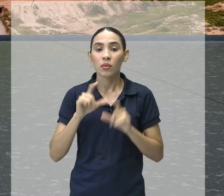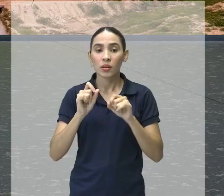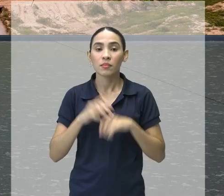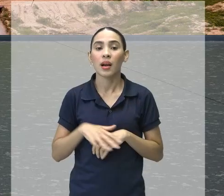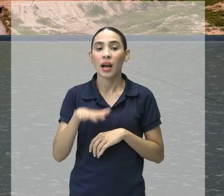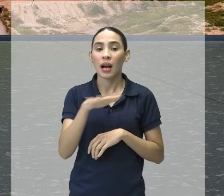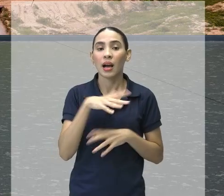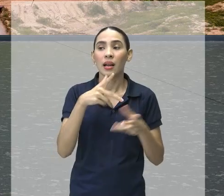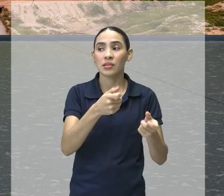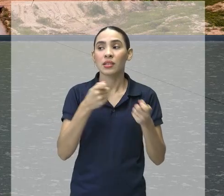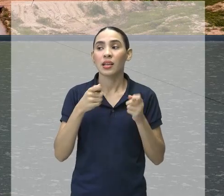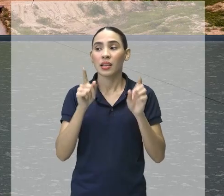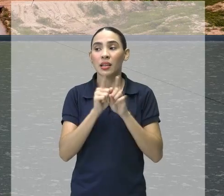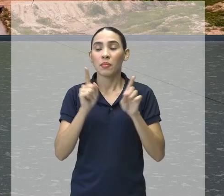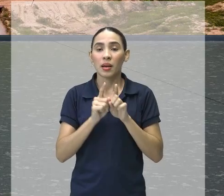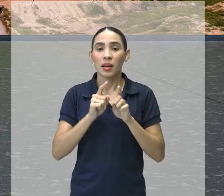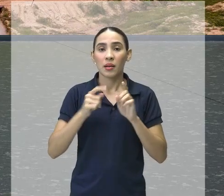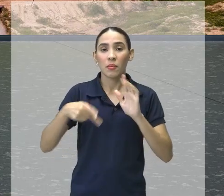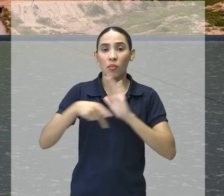a retirada